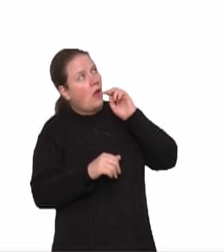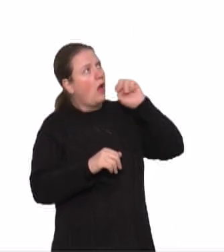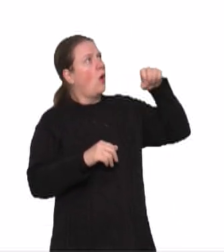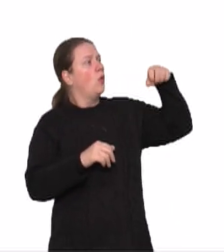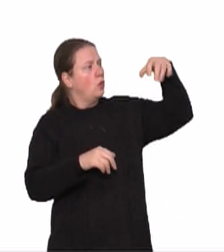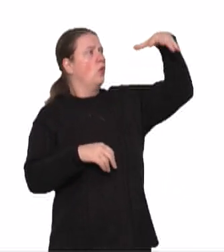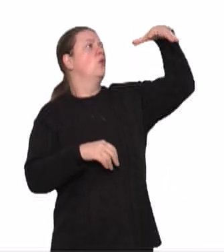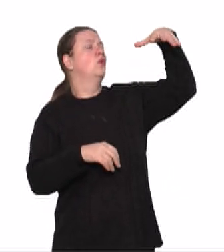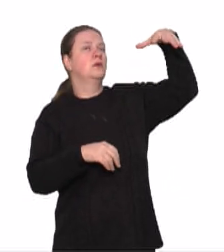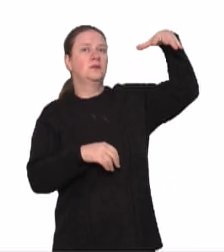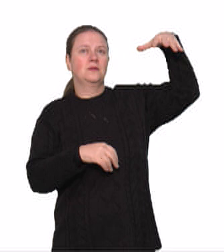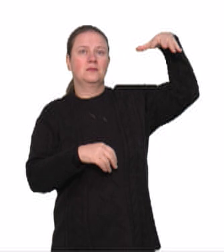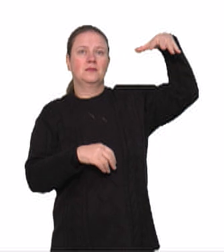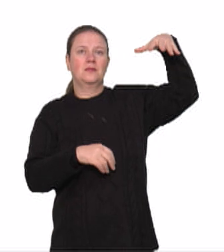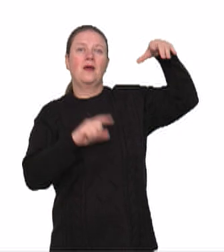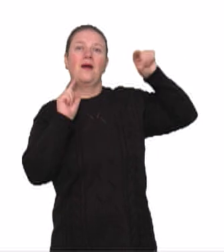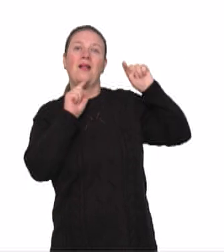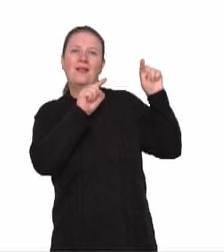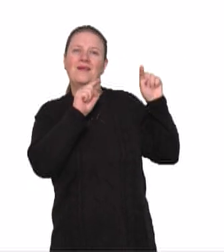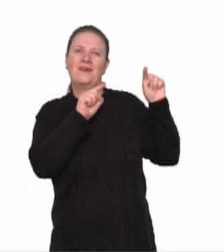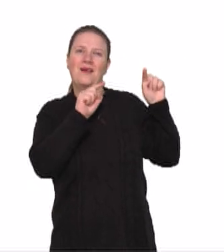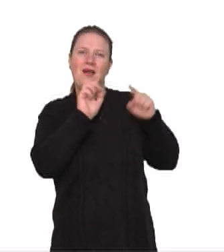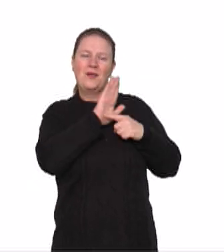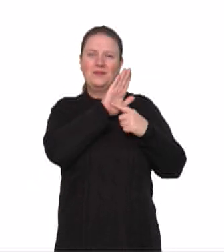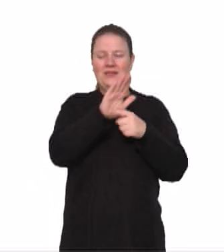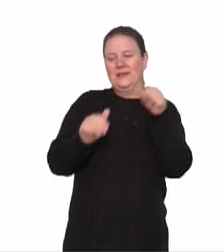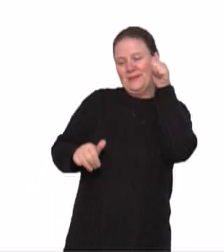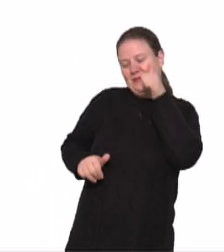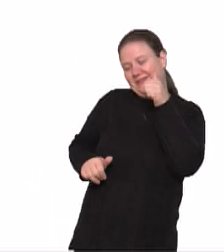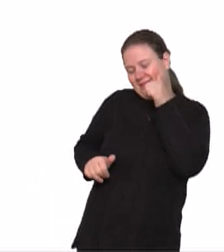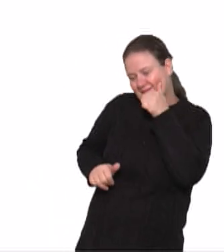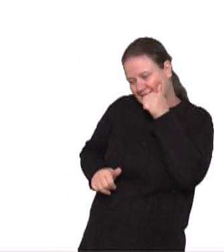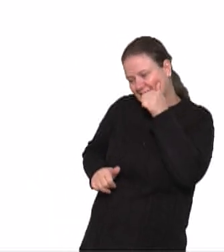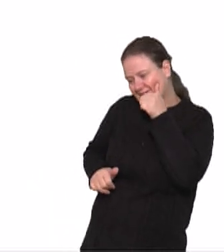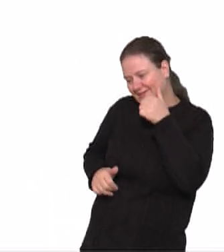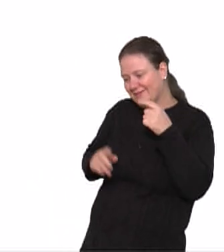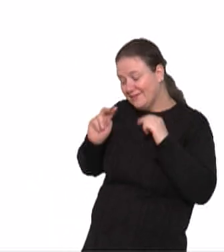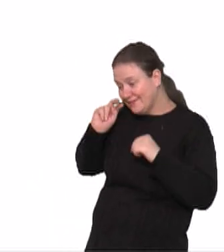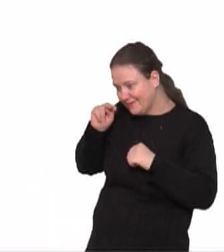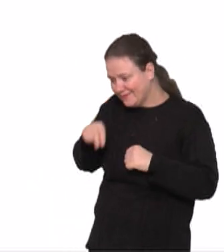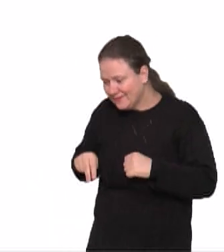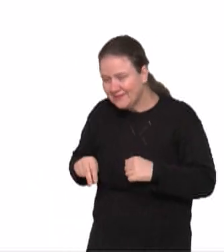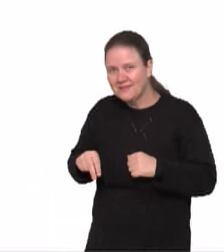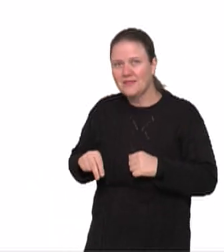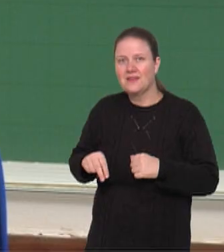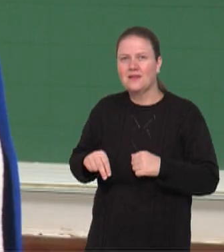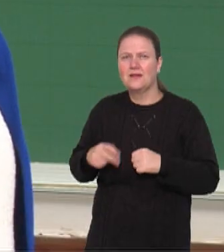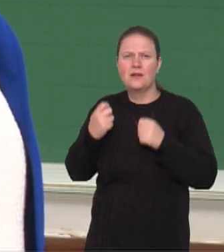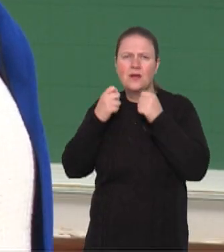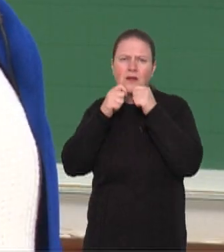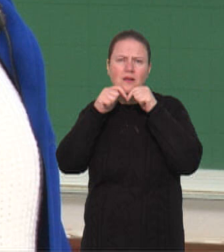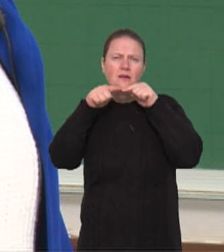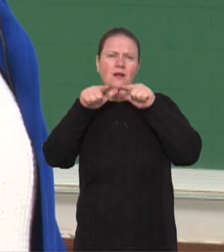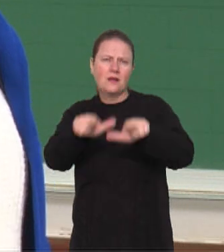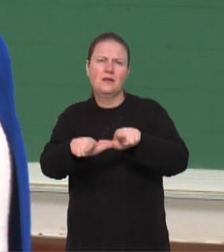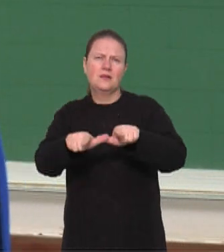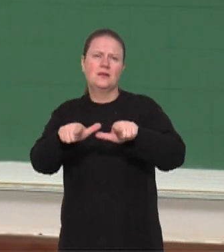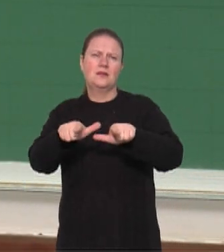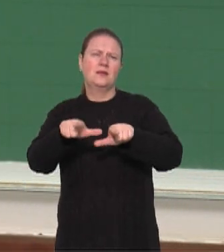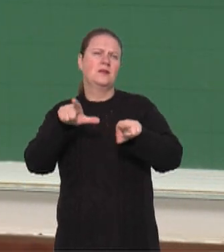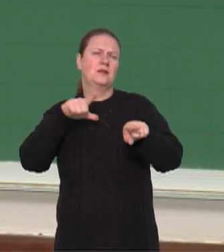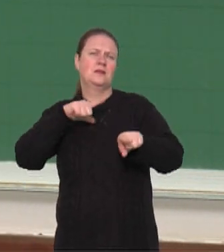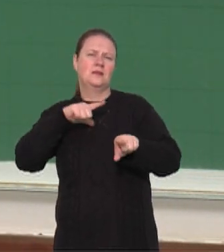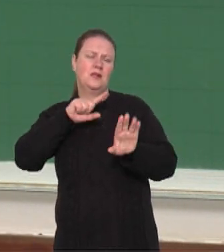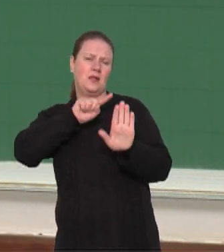janela? Ali é o leste e Julieta é o sol. Então vejam que a linguagem é carregada aqui de metáforas, né? Quando ele